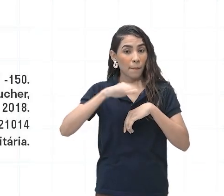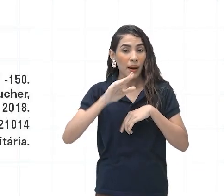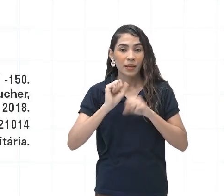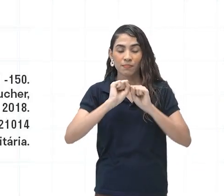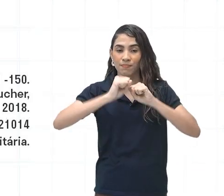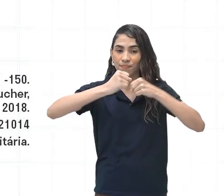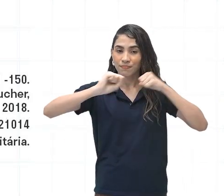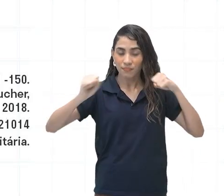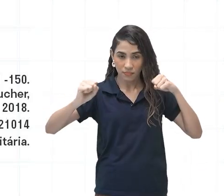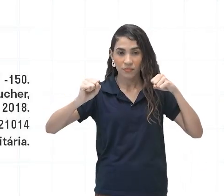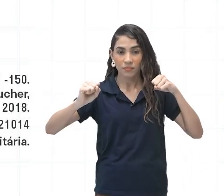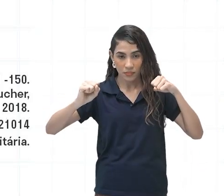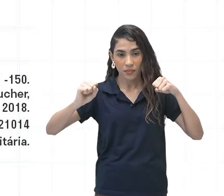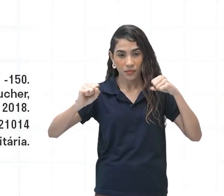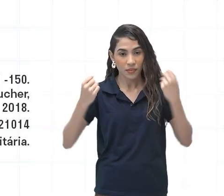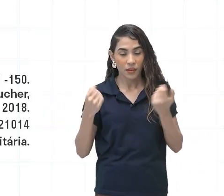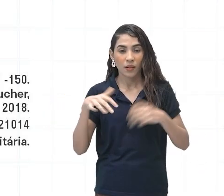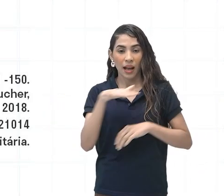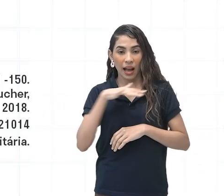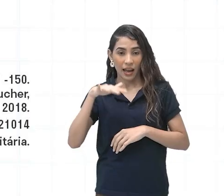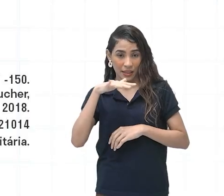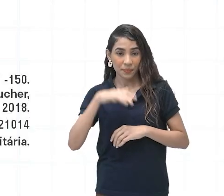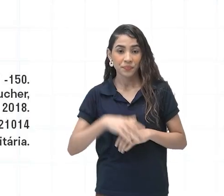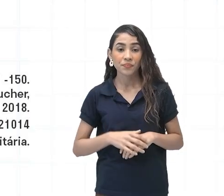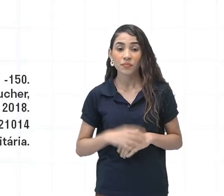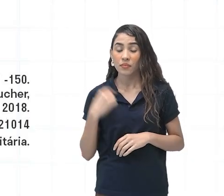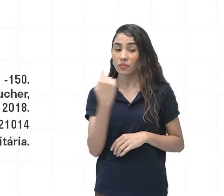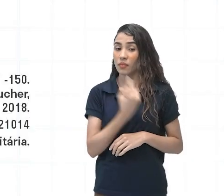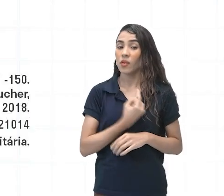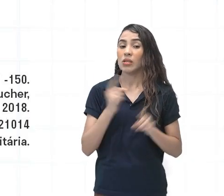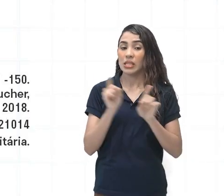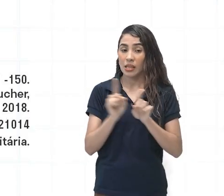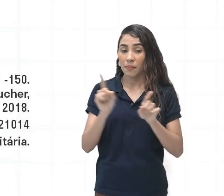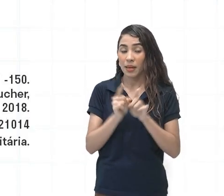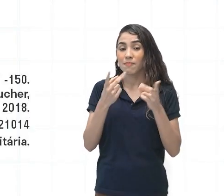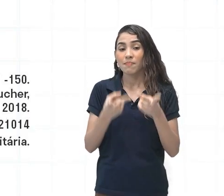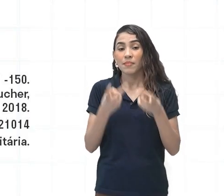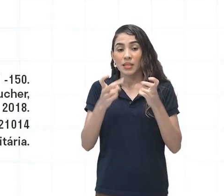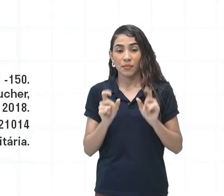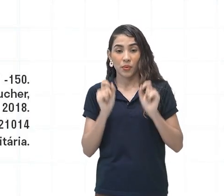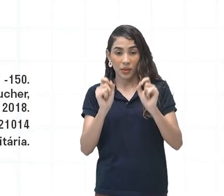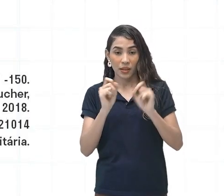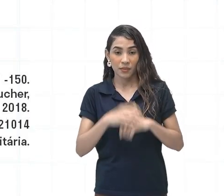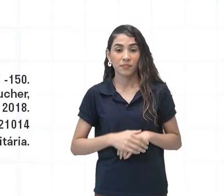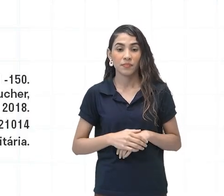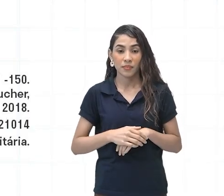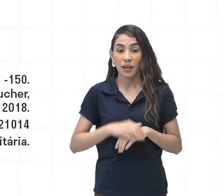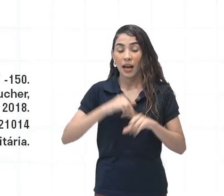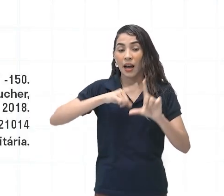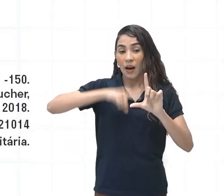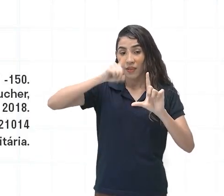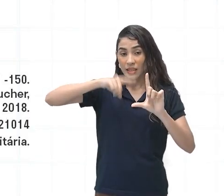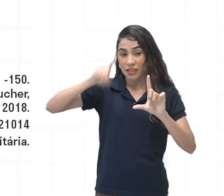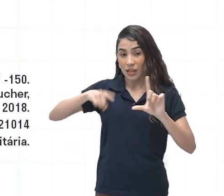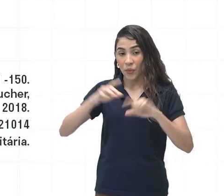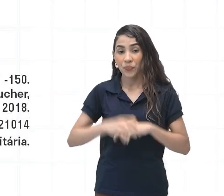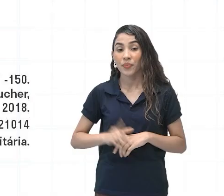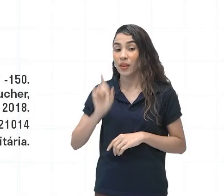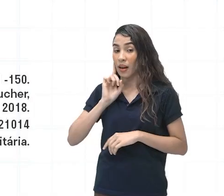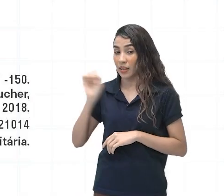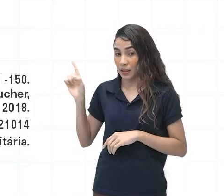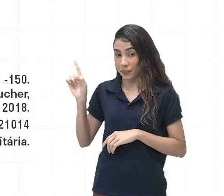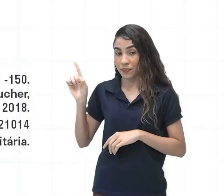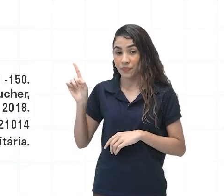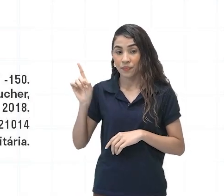bastante grande em termos territoriais, nós vamos sim também observar a ocorrência da variação. Este mapa